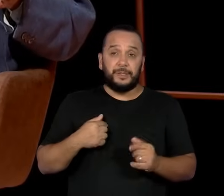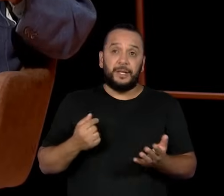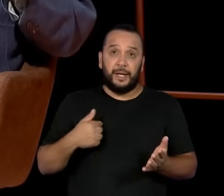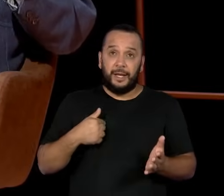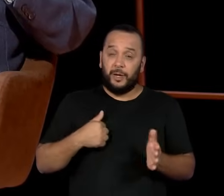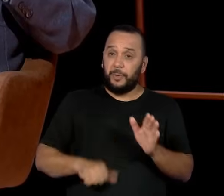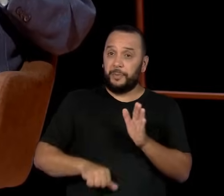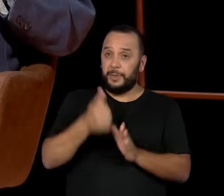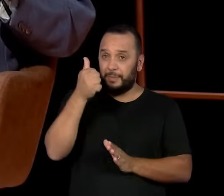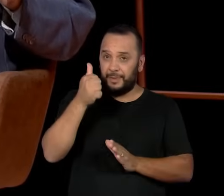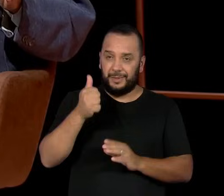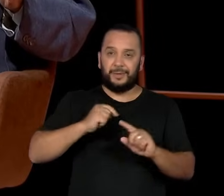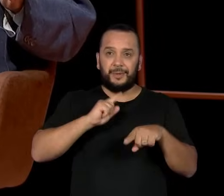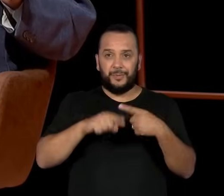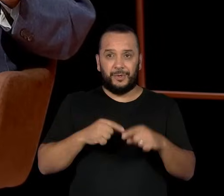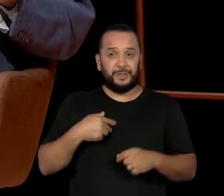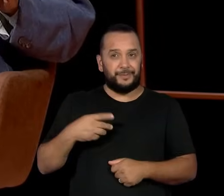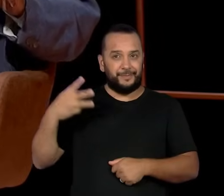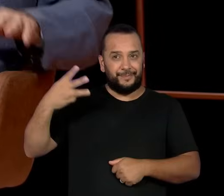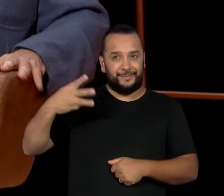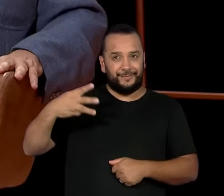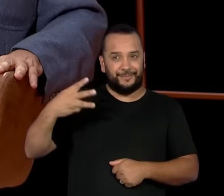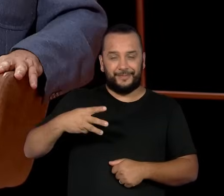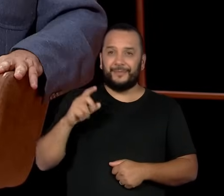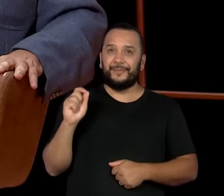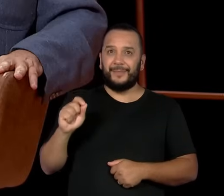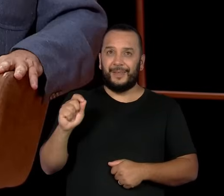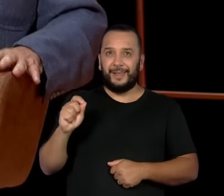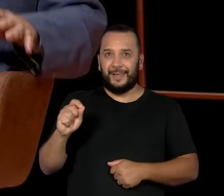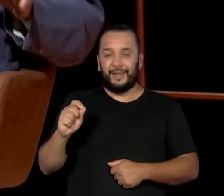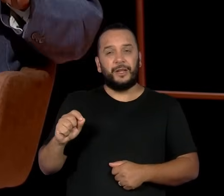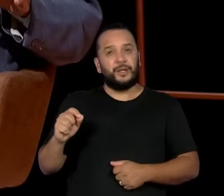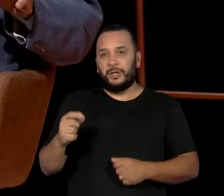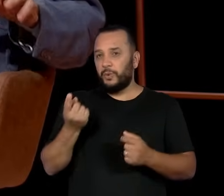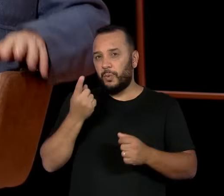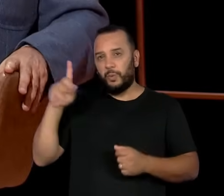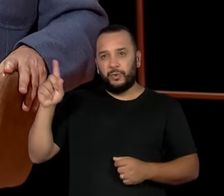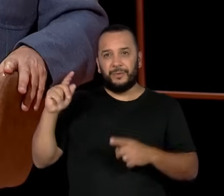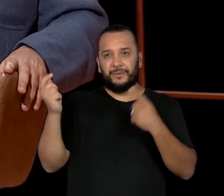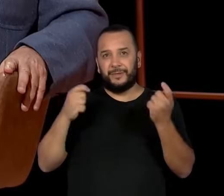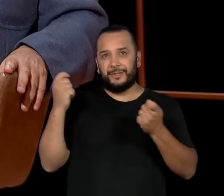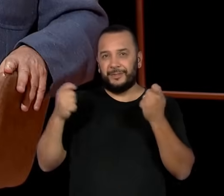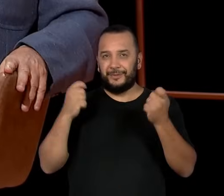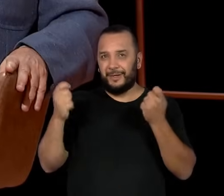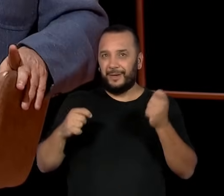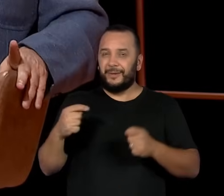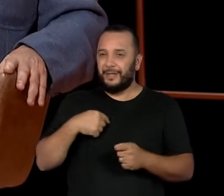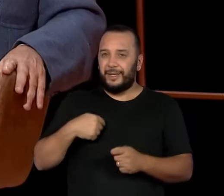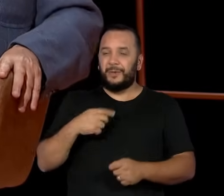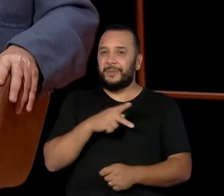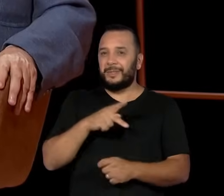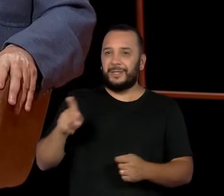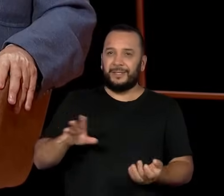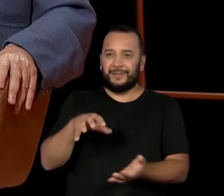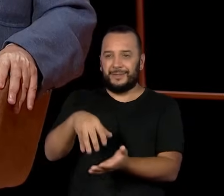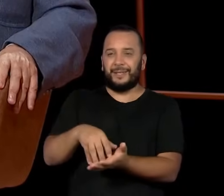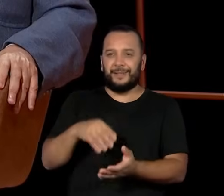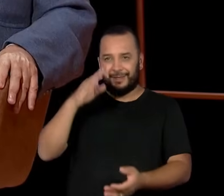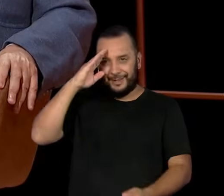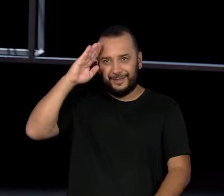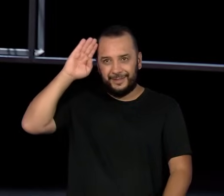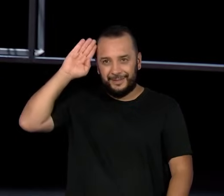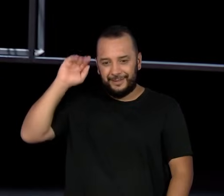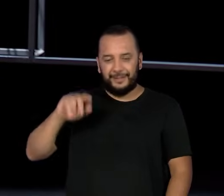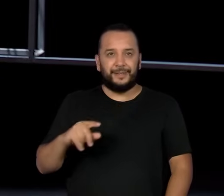primeiro, depois fiz o terceiro e o último festival, quando aí já era presidente do Centro Acadêmico. E a gente